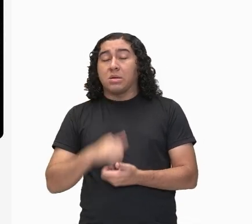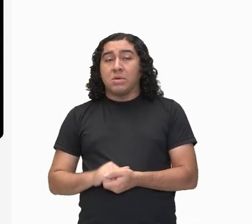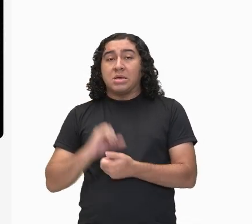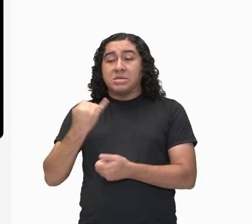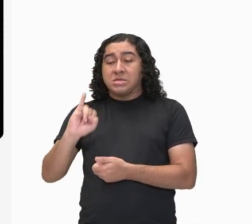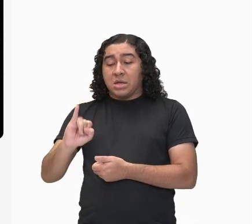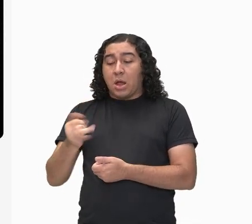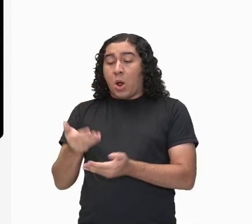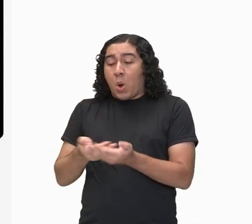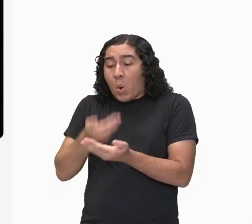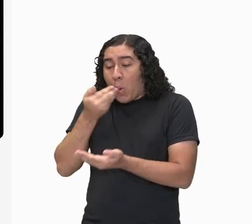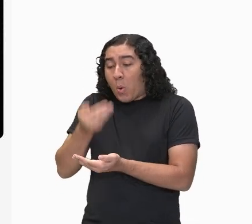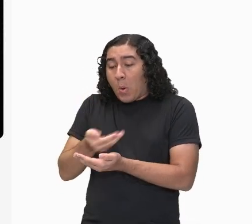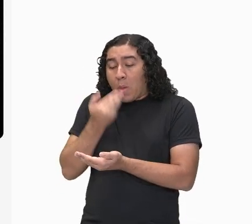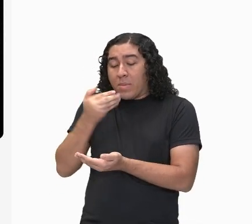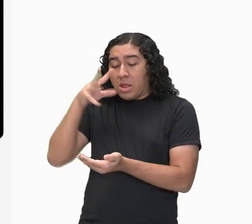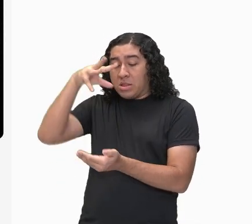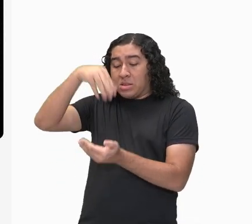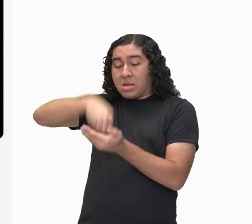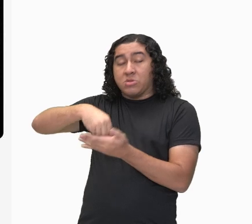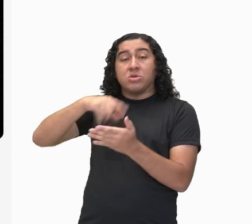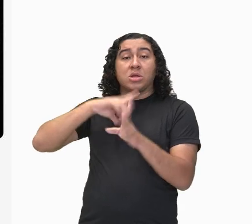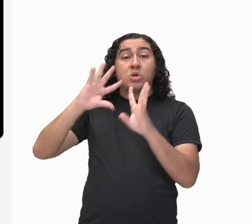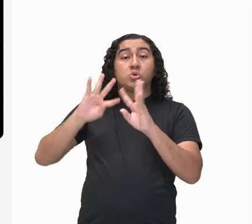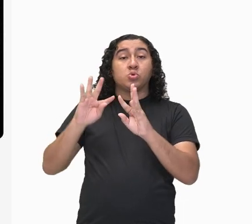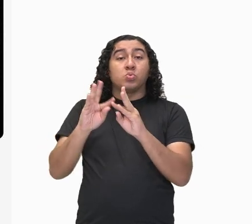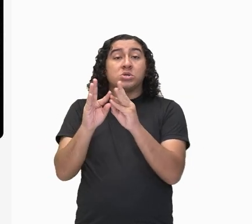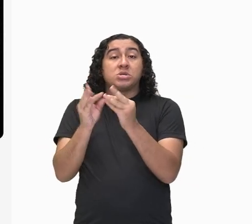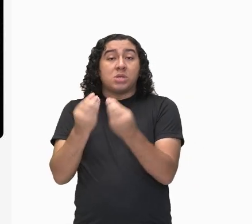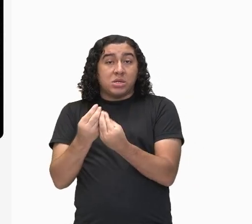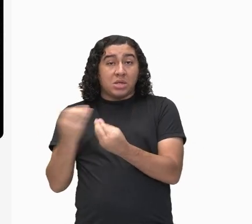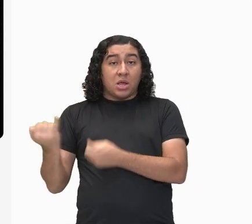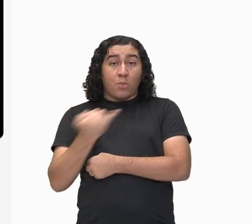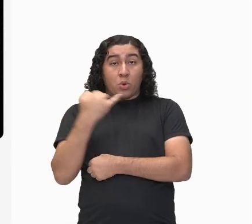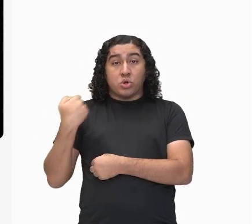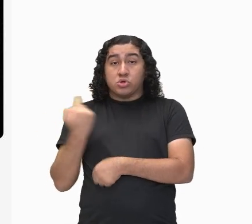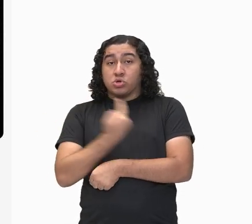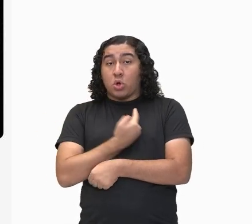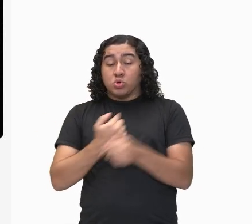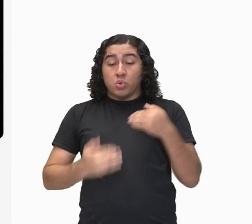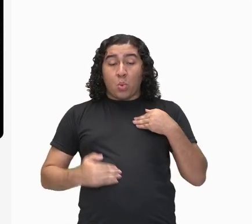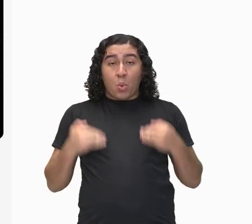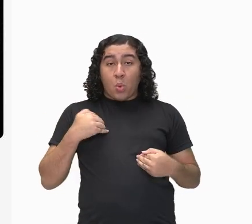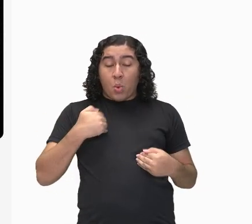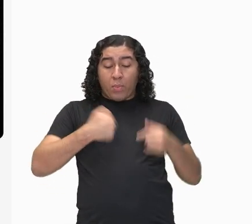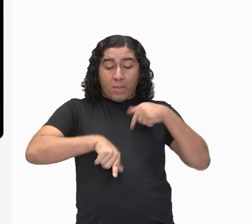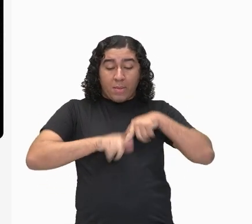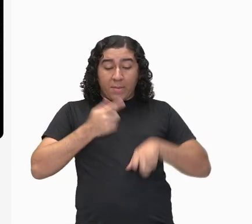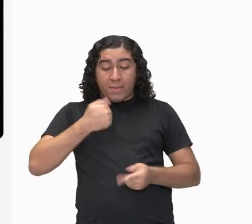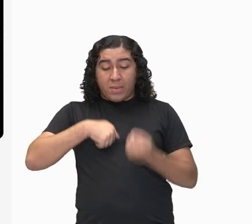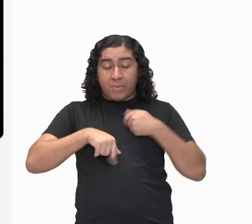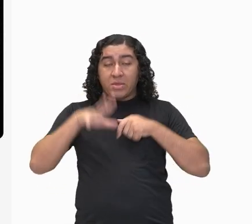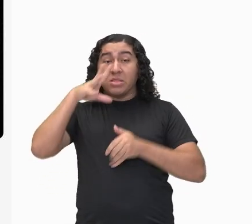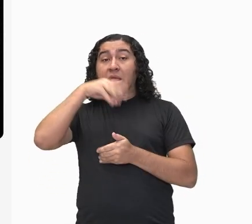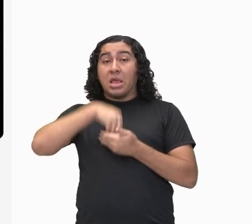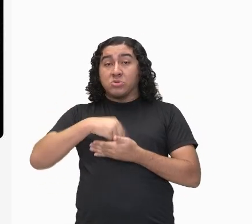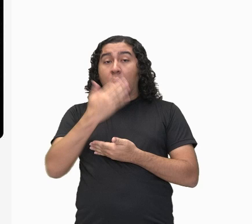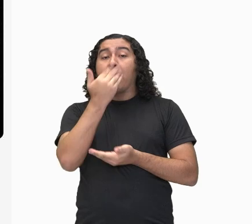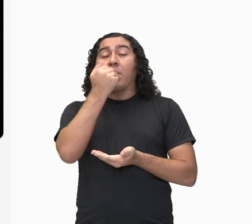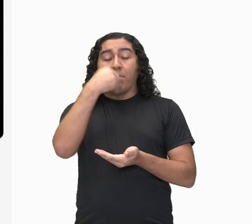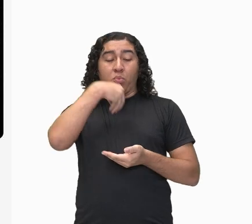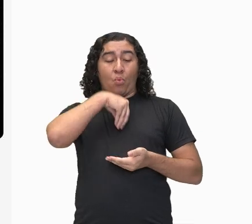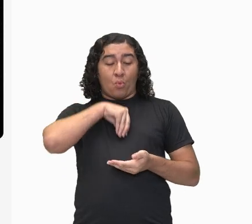ali componentes que são importantes para o nosso metabolismo, Então, ocorrem reações no